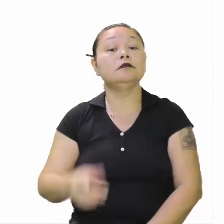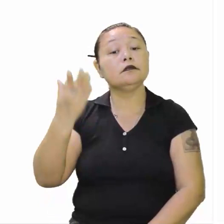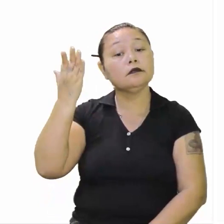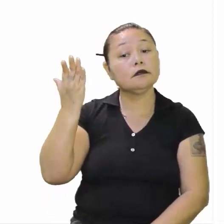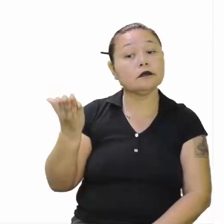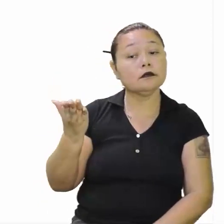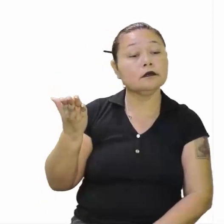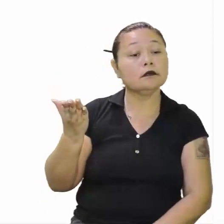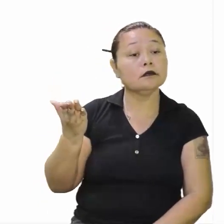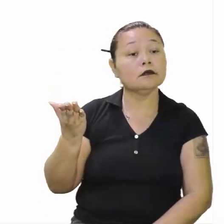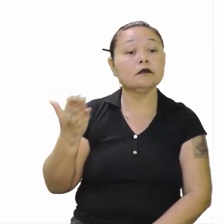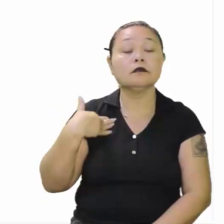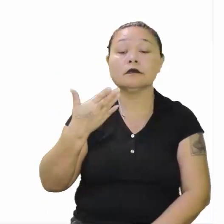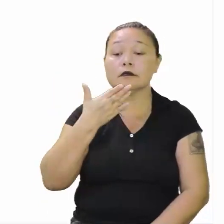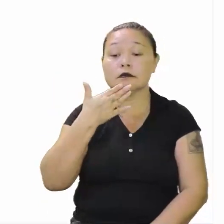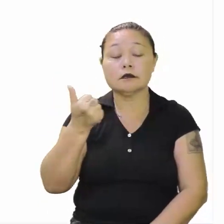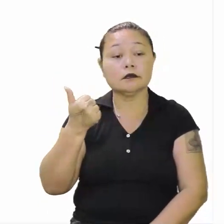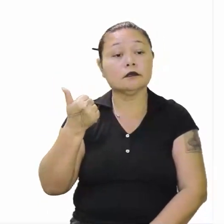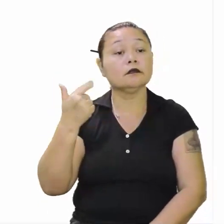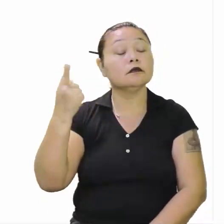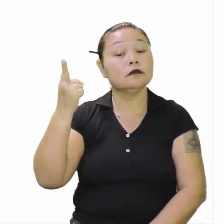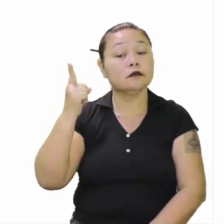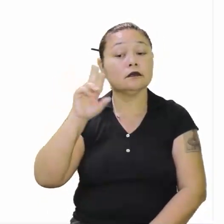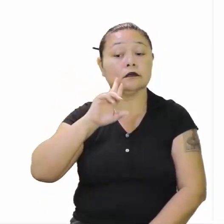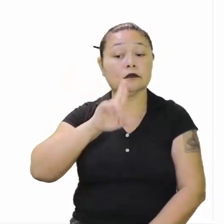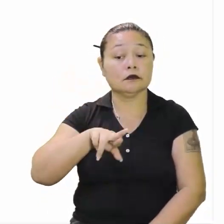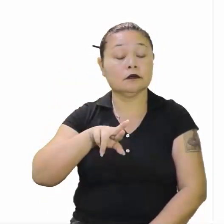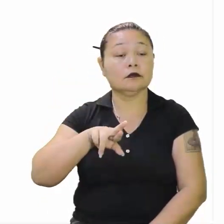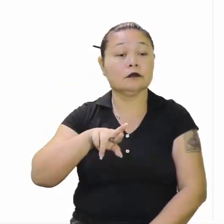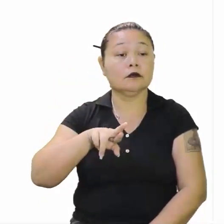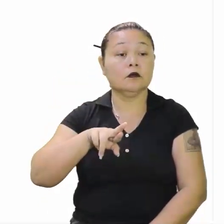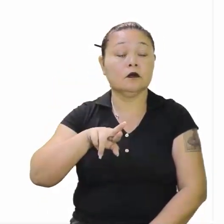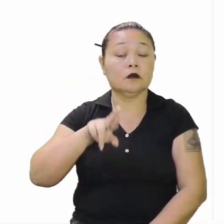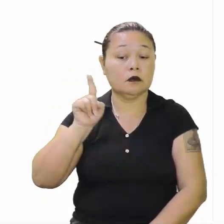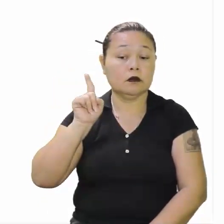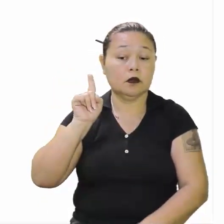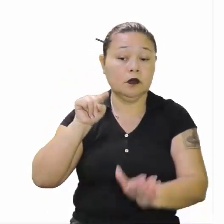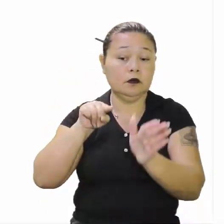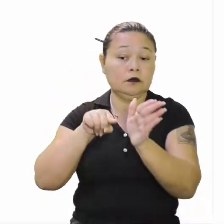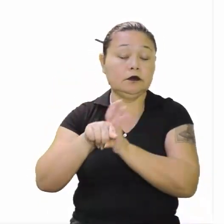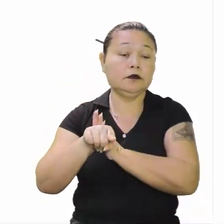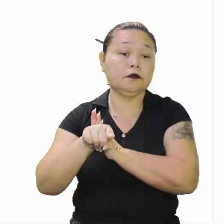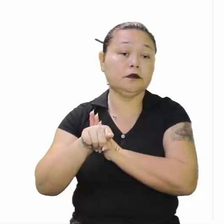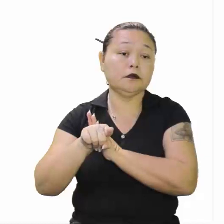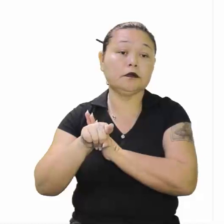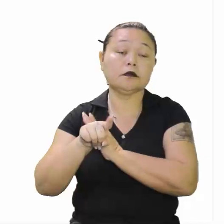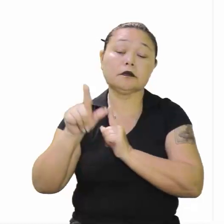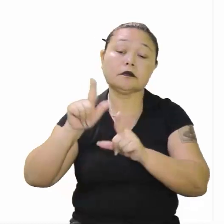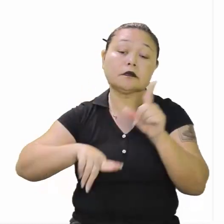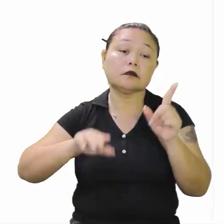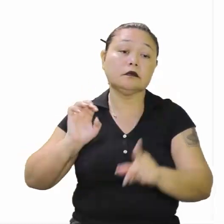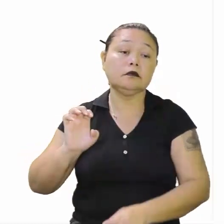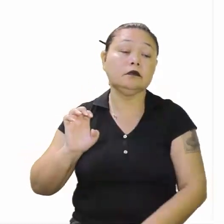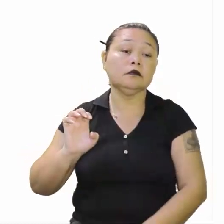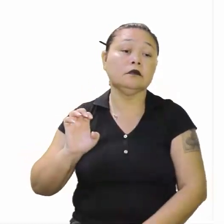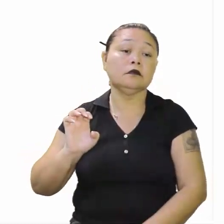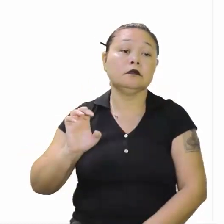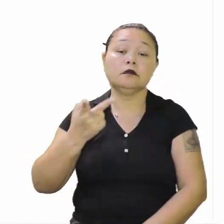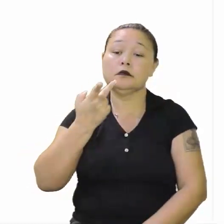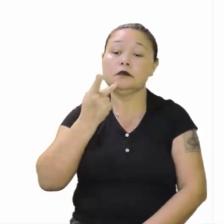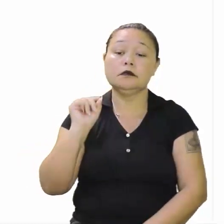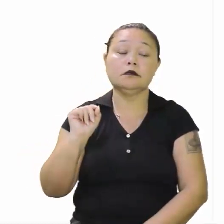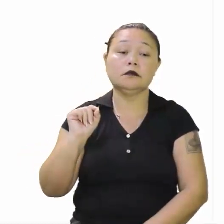comentáriozinho, para você entender melhor, que a resposta nessa questão seria a letra E, é que diz o